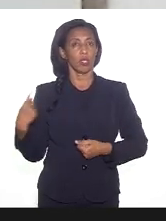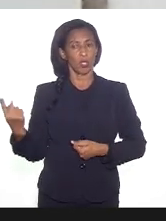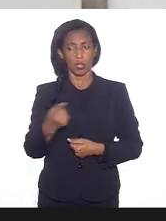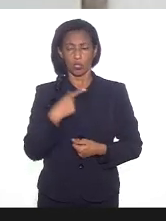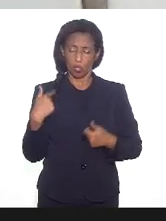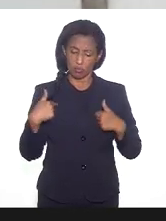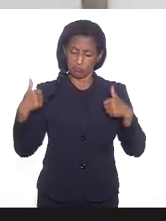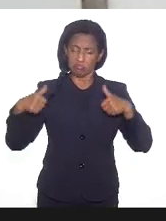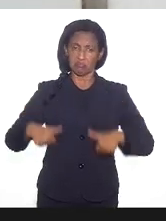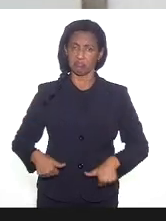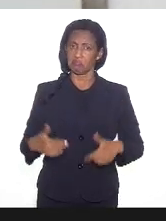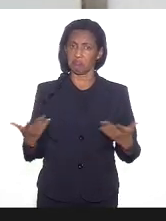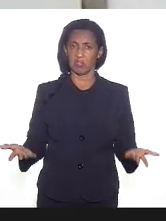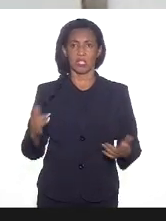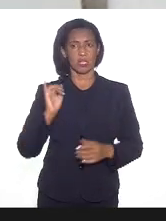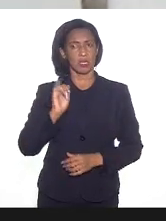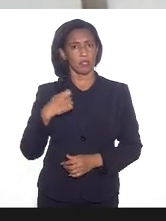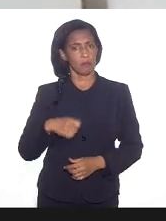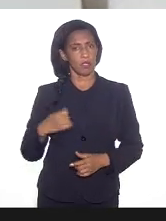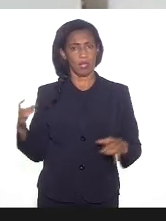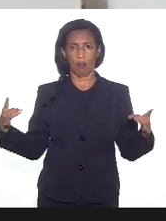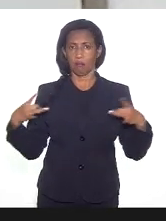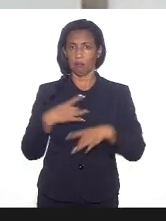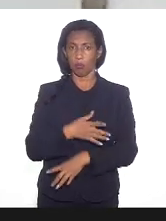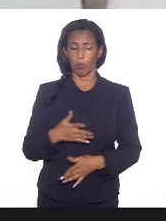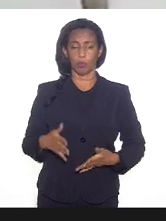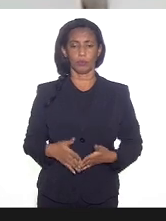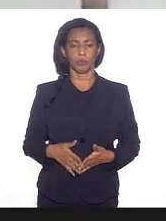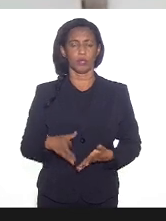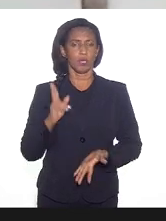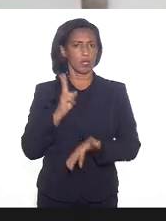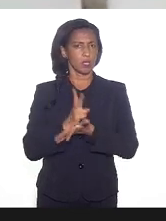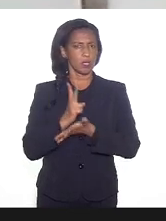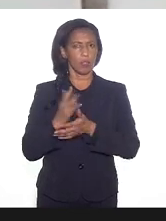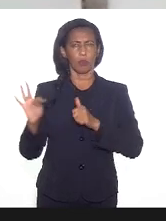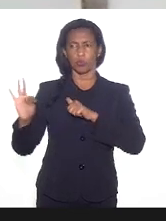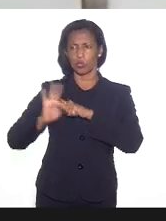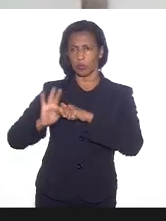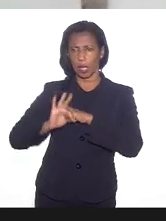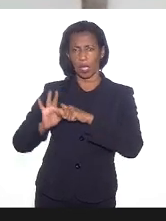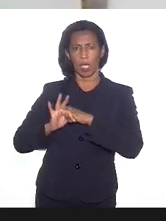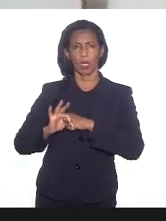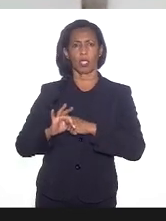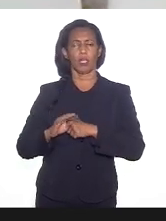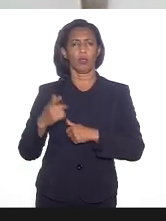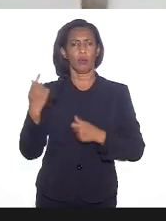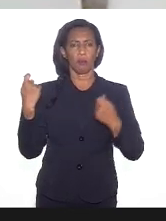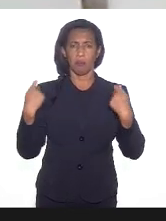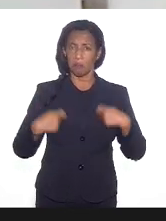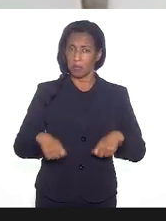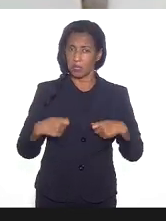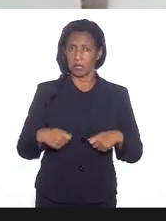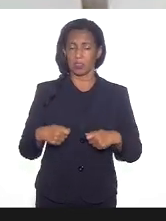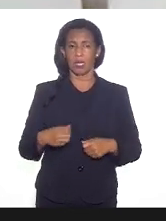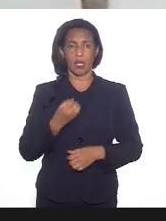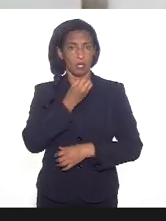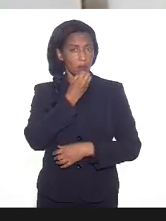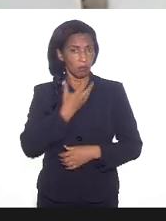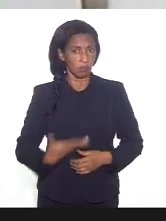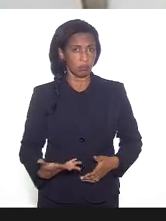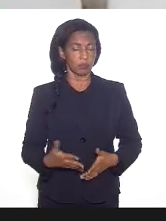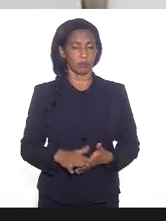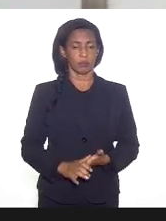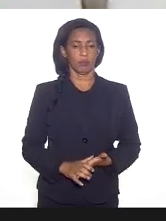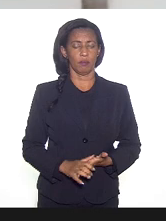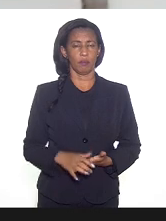aqui para isso. Sempre que precisar, estamos à disposição. Sempre que os técnicos do TCE participam, acho que é muito engrandecedor, porque